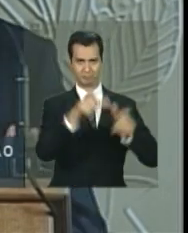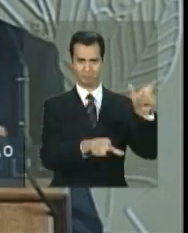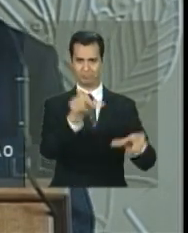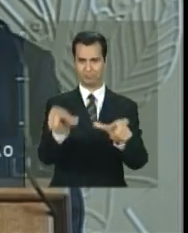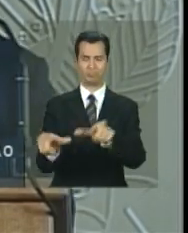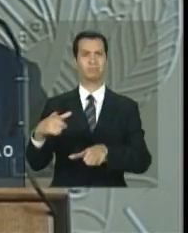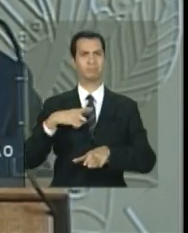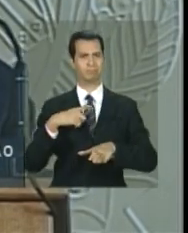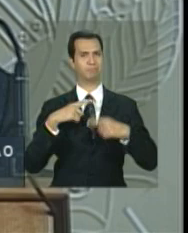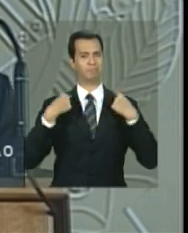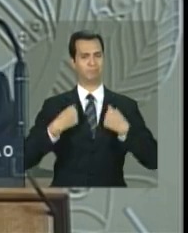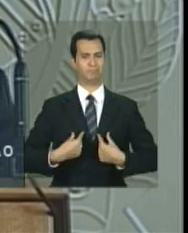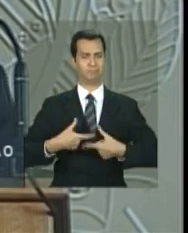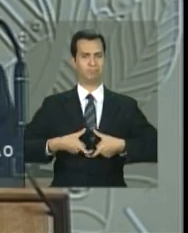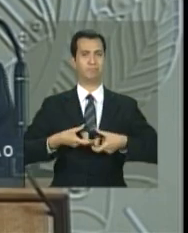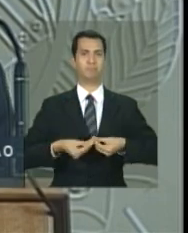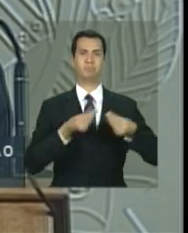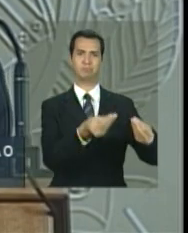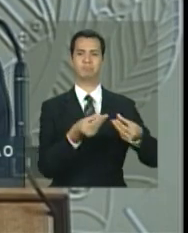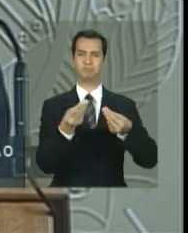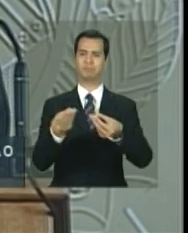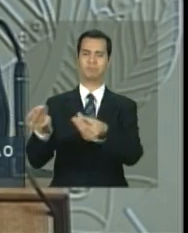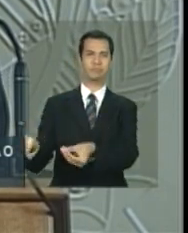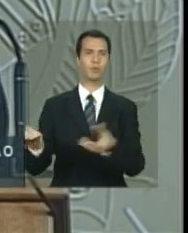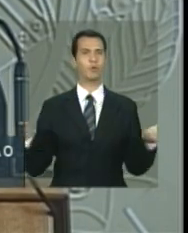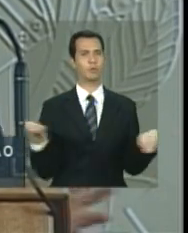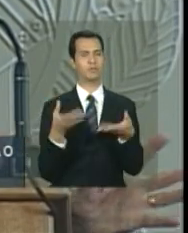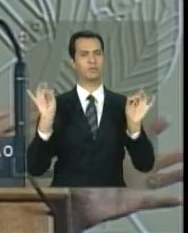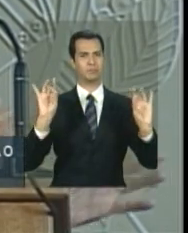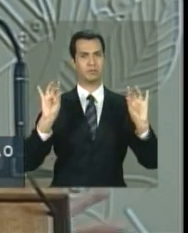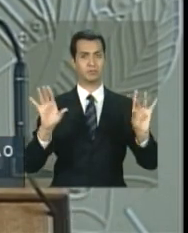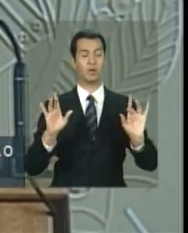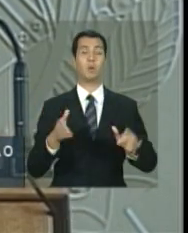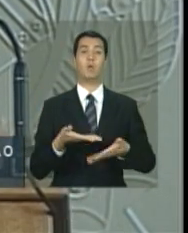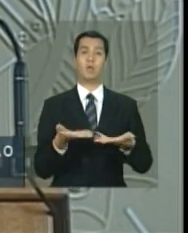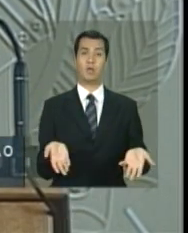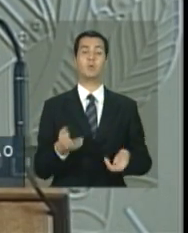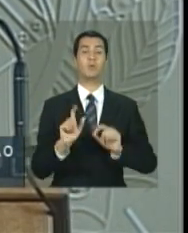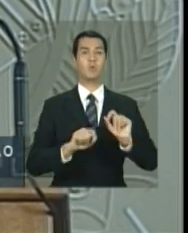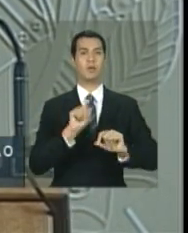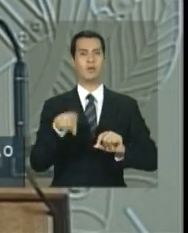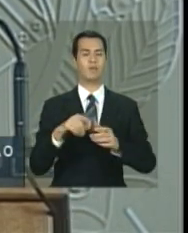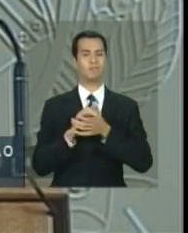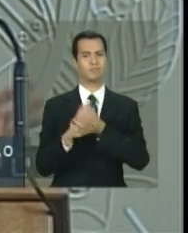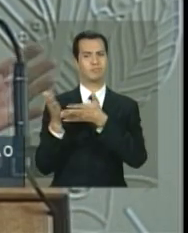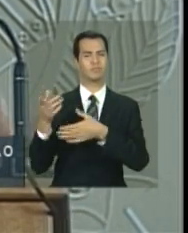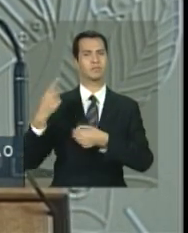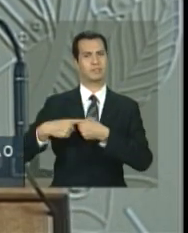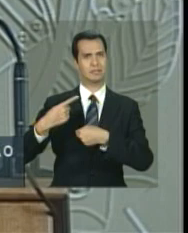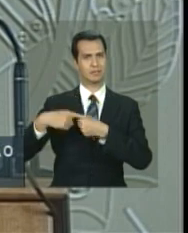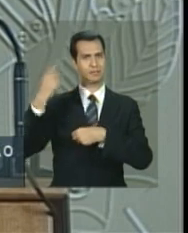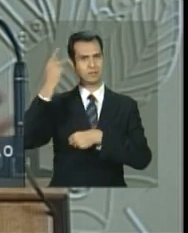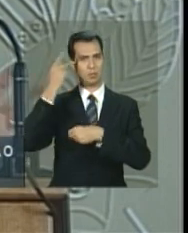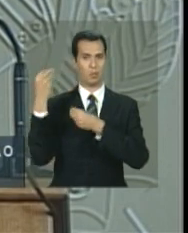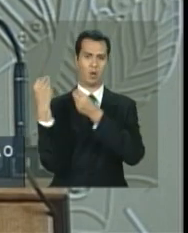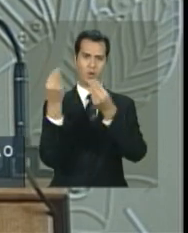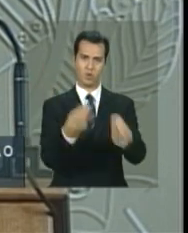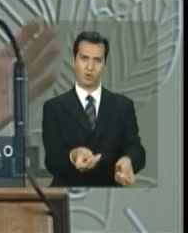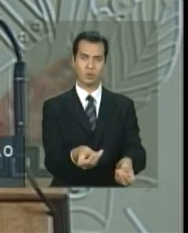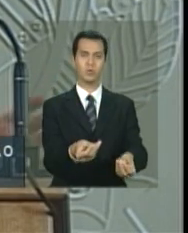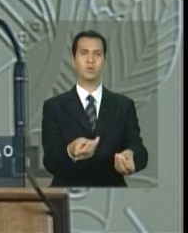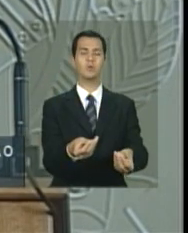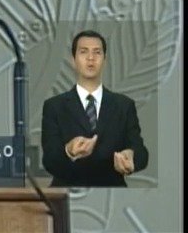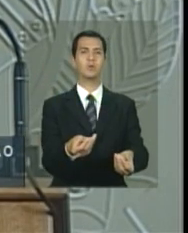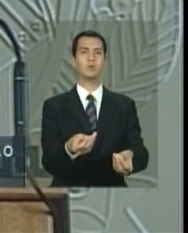muito adequadamente a medalha 25 de janeiro. É uma homenagem a São Paulo, presidente Dilma Rousseff, presidente Fernando